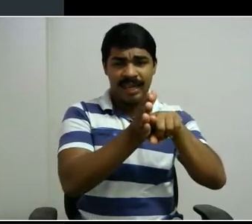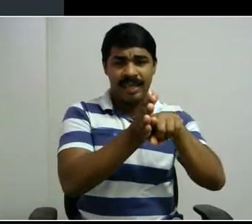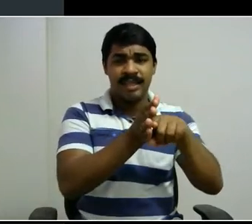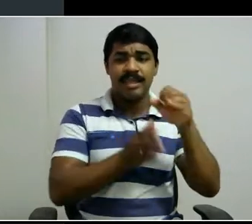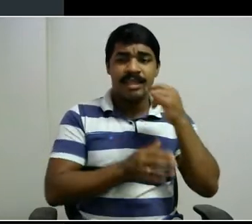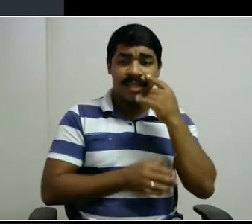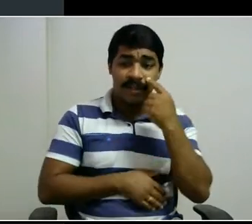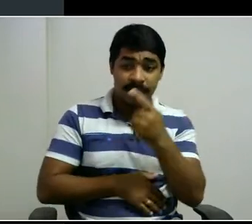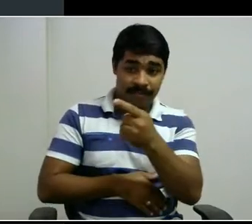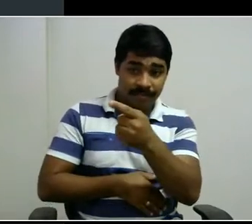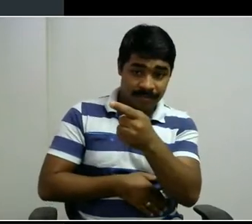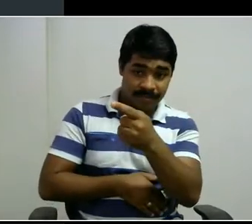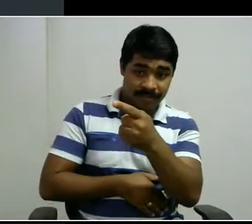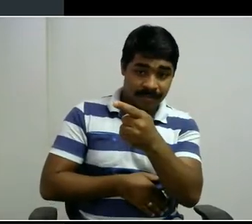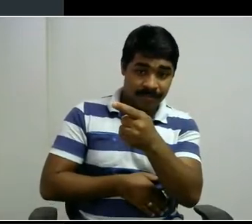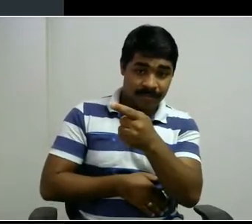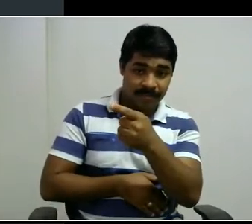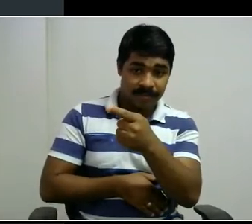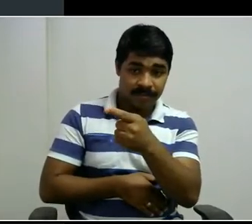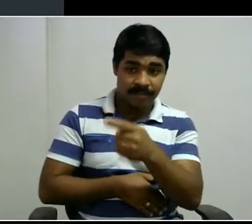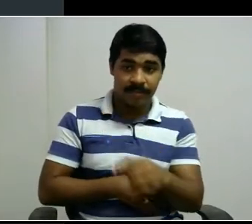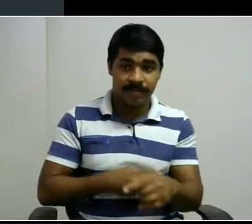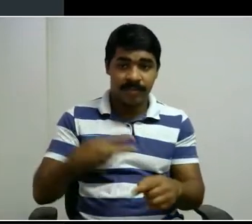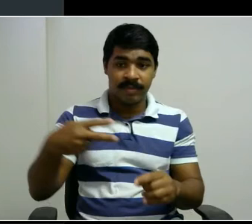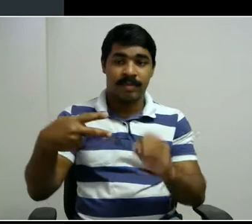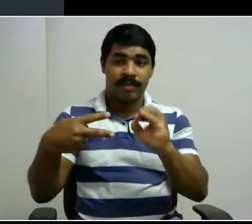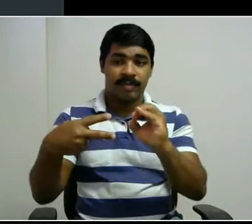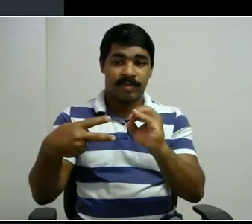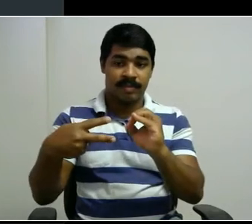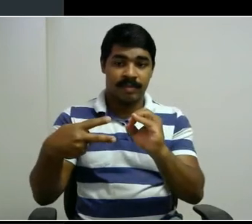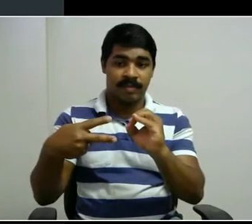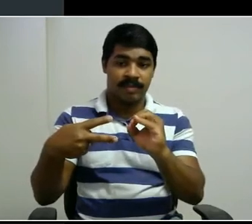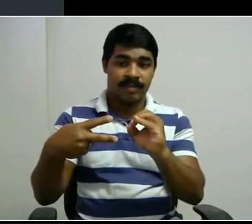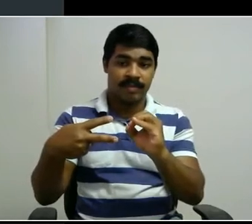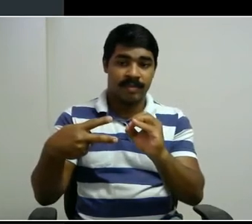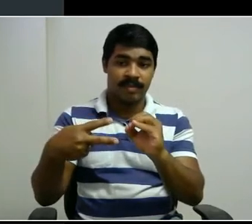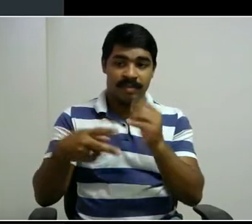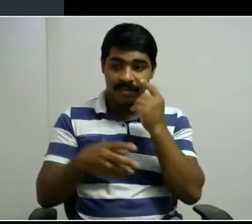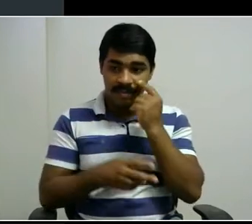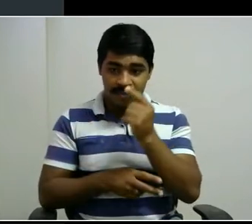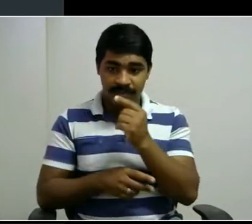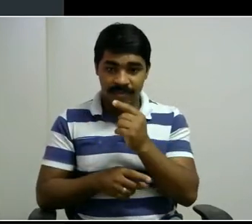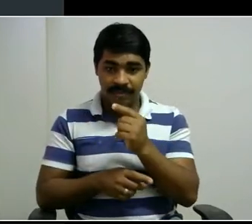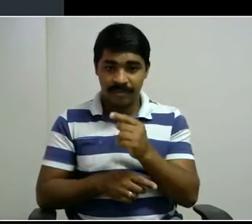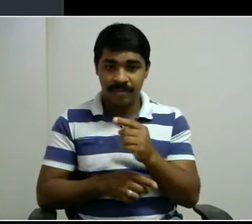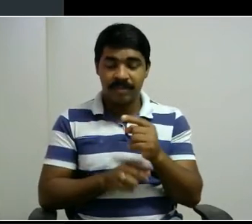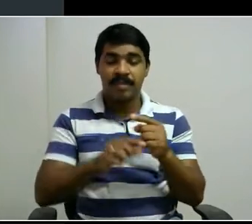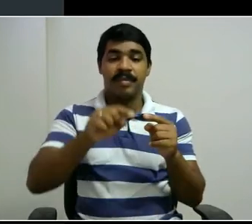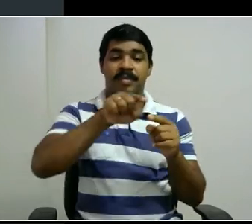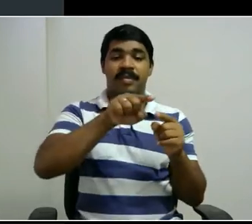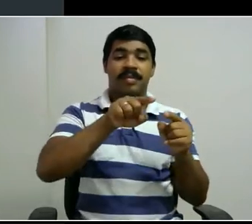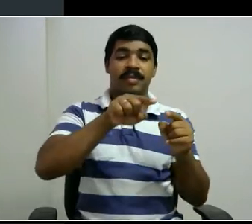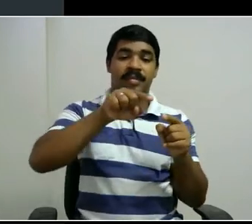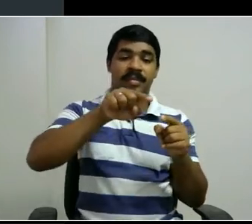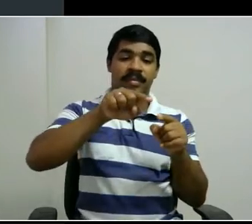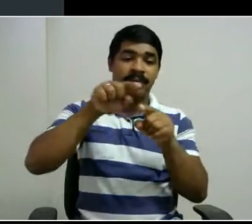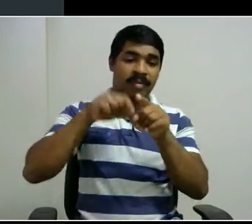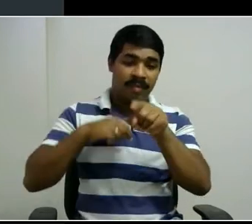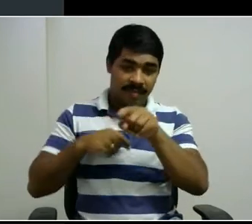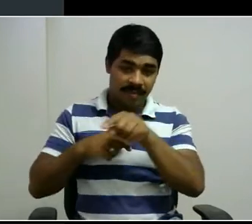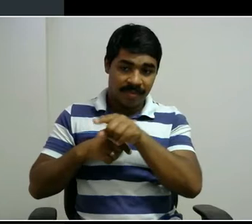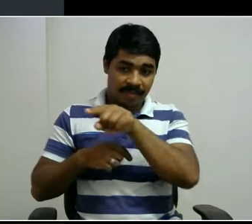ele for menor que 1, a função toda é negativa, né? Ó, ela está para baixo, certo? Quando ela for igual a zero, quando ele for igual